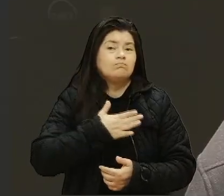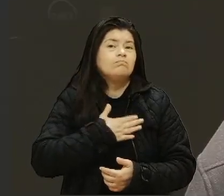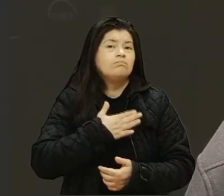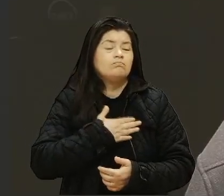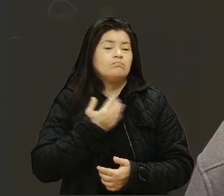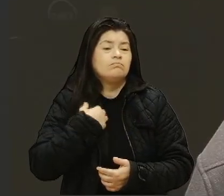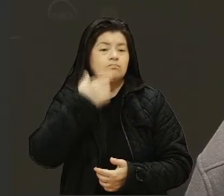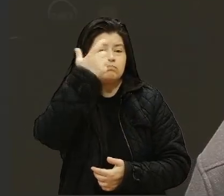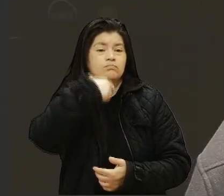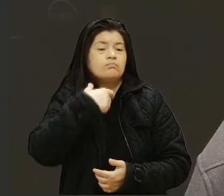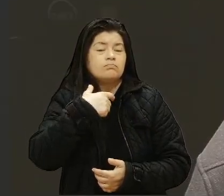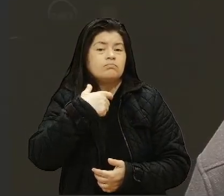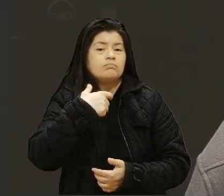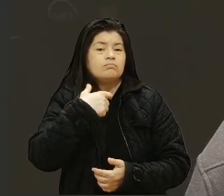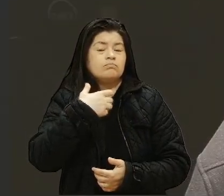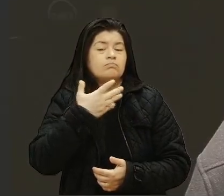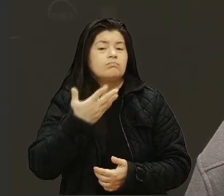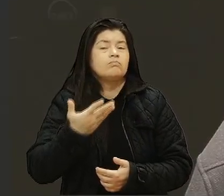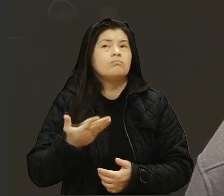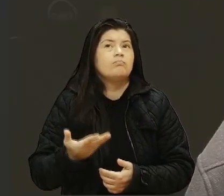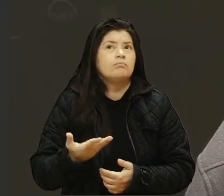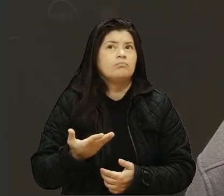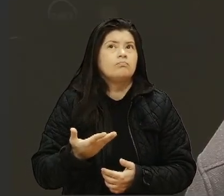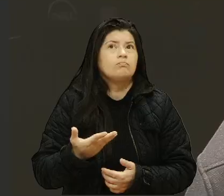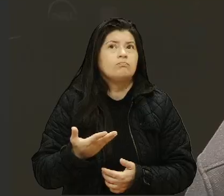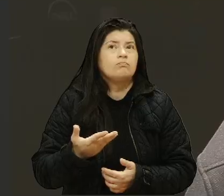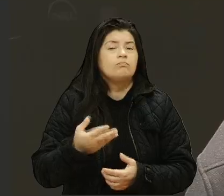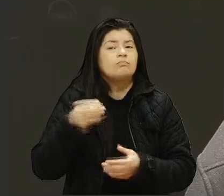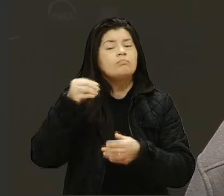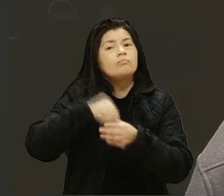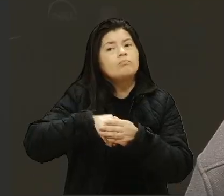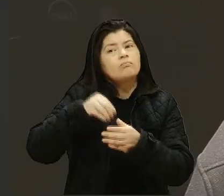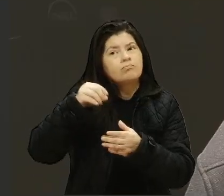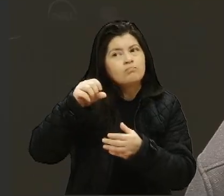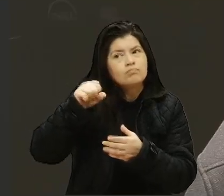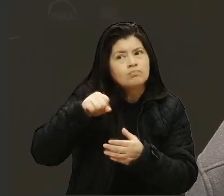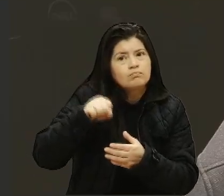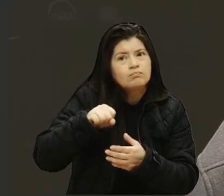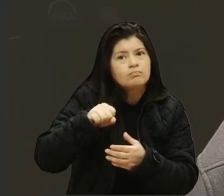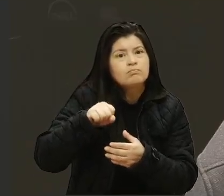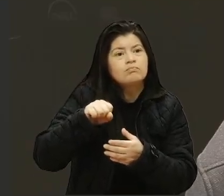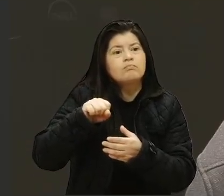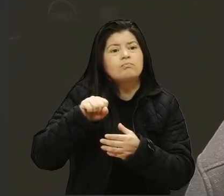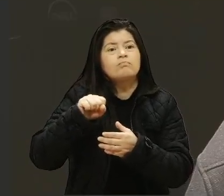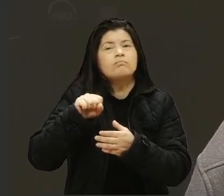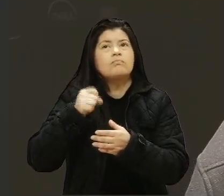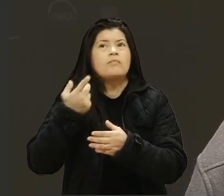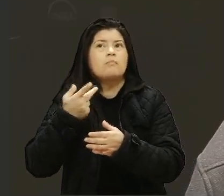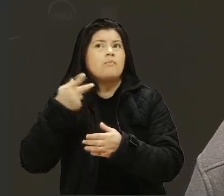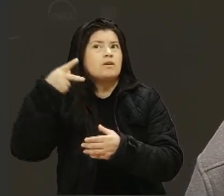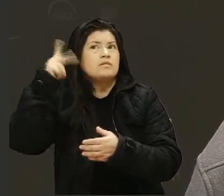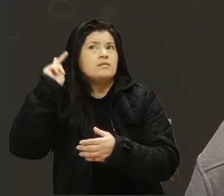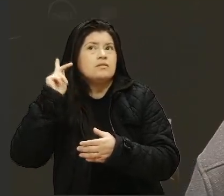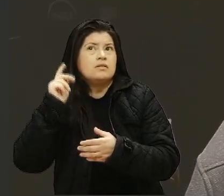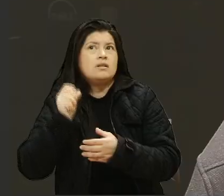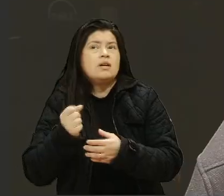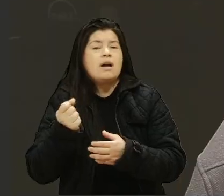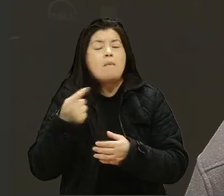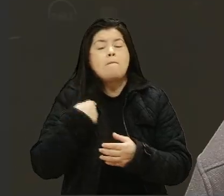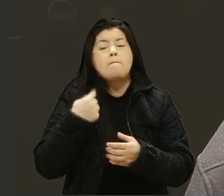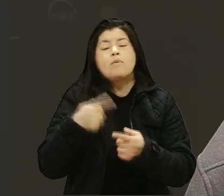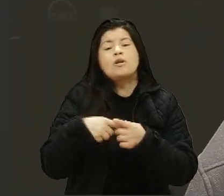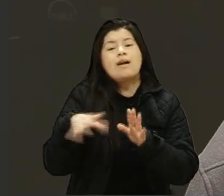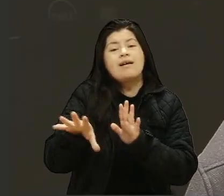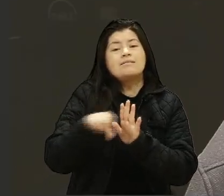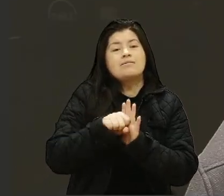que geraria o voto sim é determinado e imputado ao vereador Iago exclusivamente, que assumiu esse fato. Então, bom,